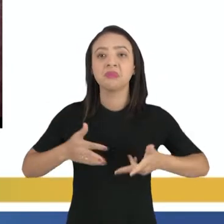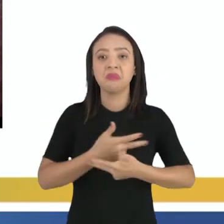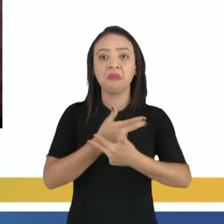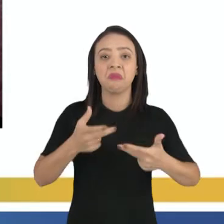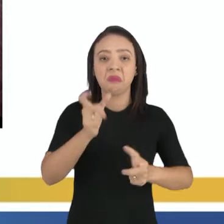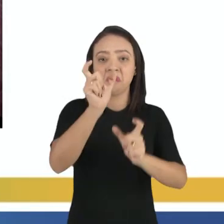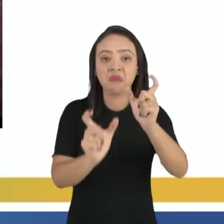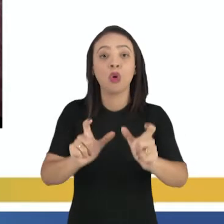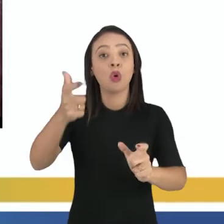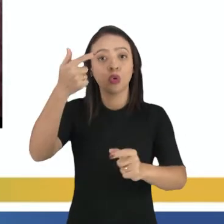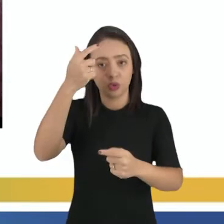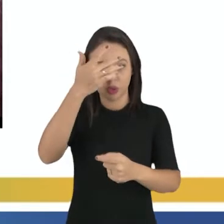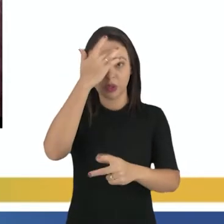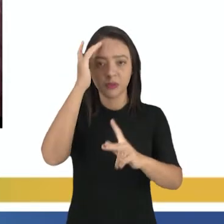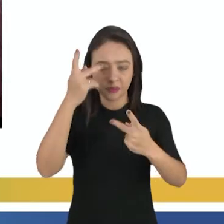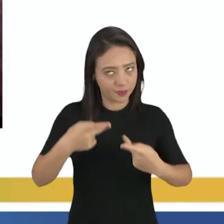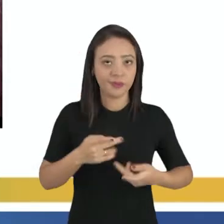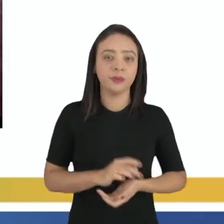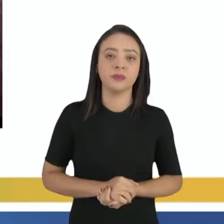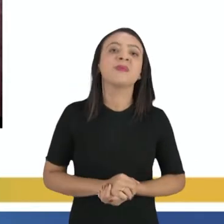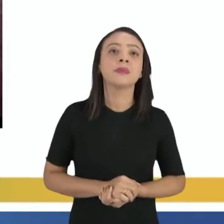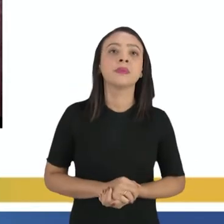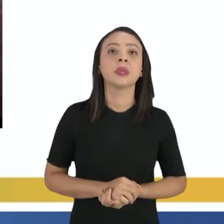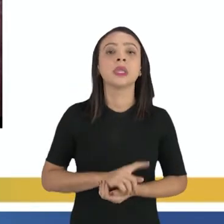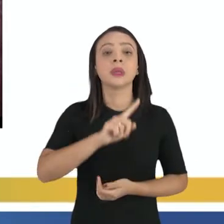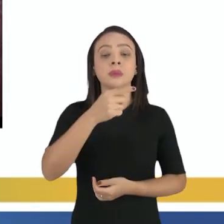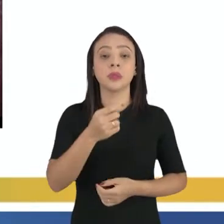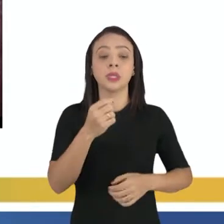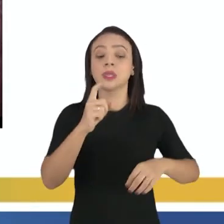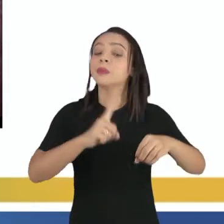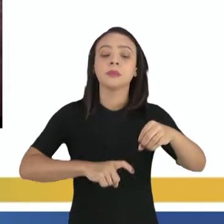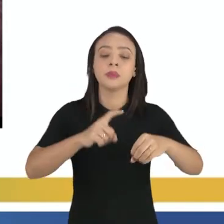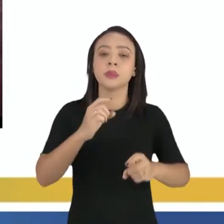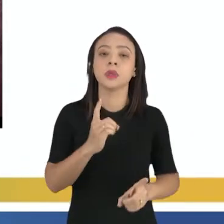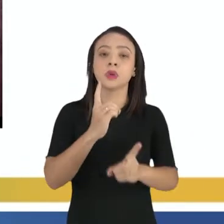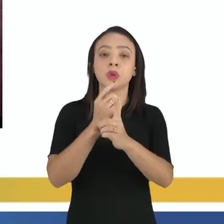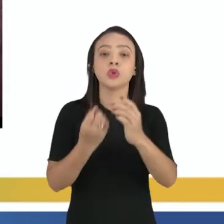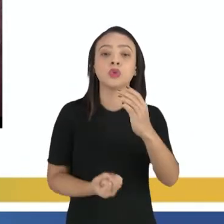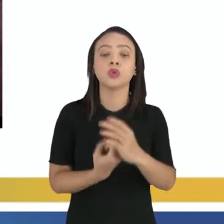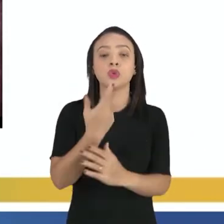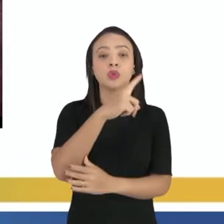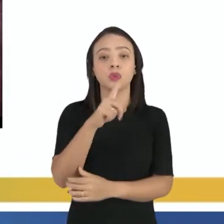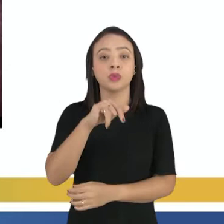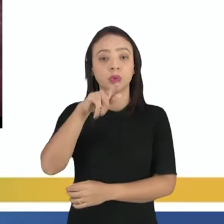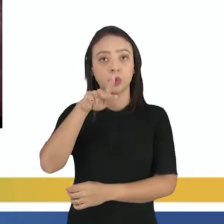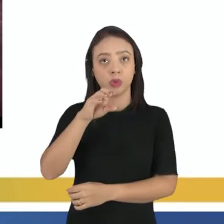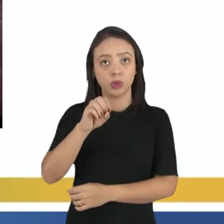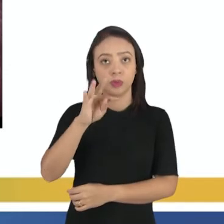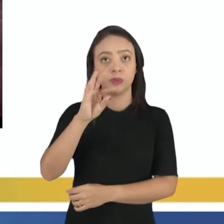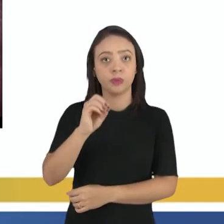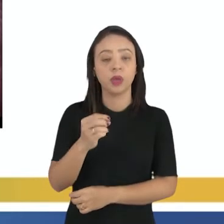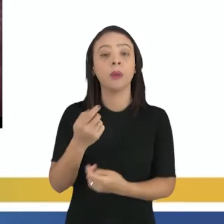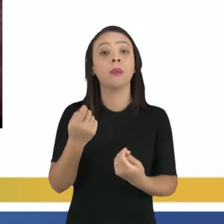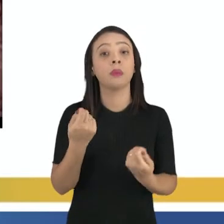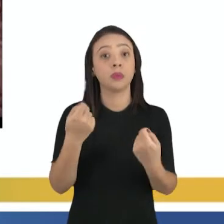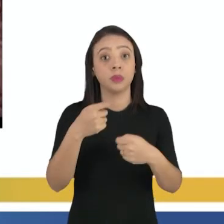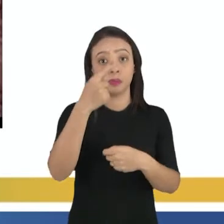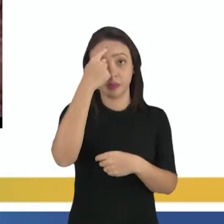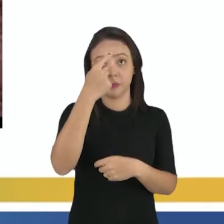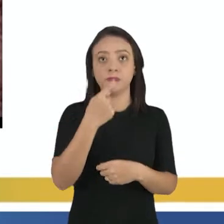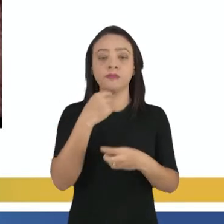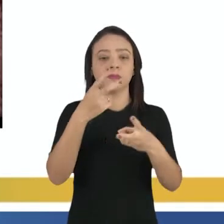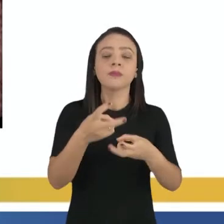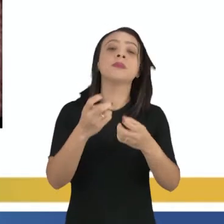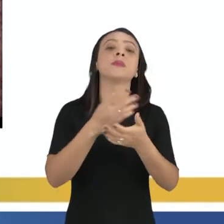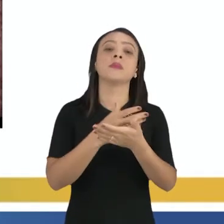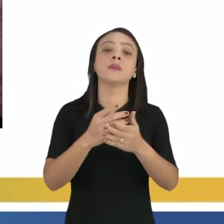Depois desses gametas se encontrarem, é formado o zigoto, né, como vocês podem ver na imagem, que inicia-se